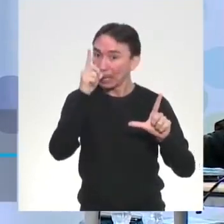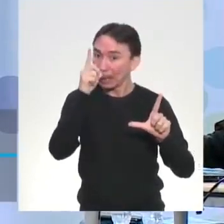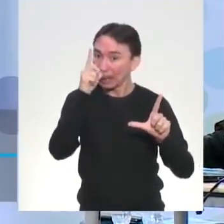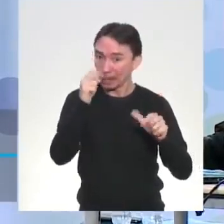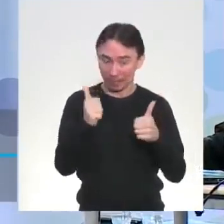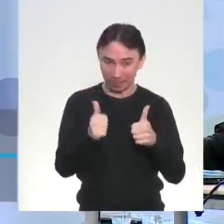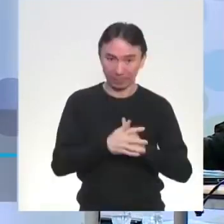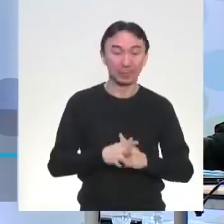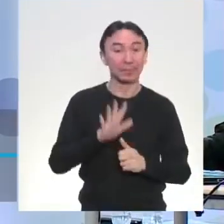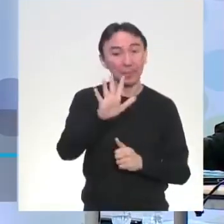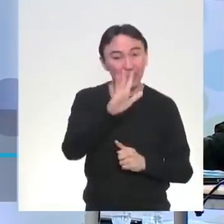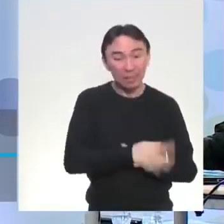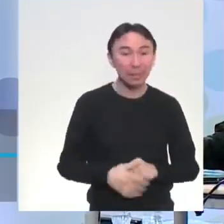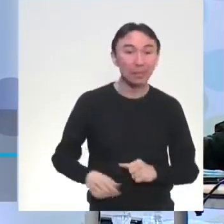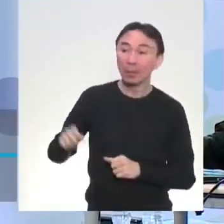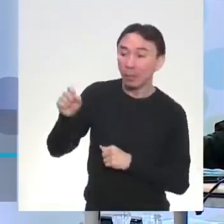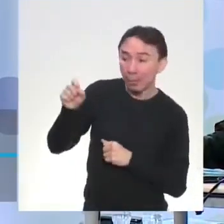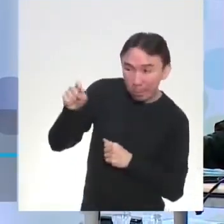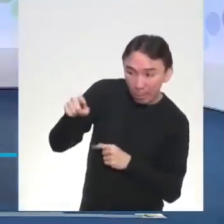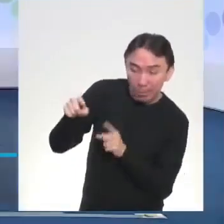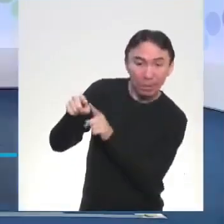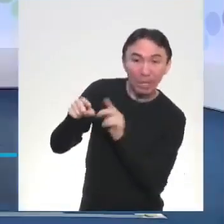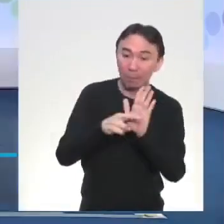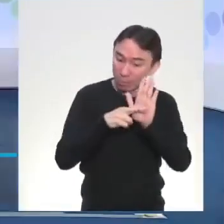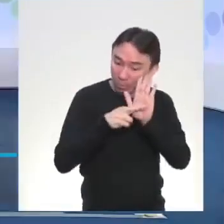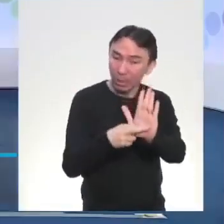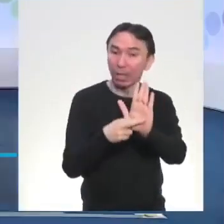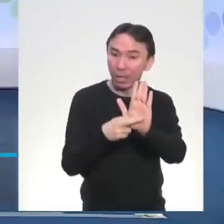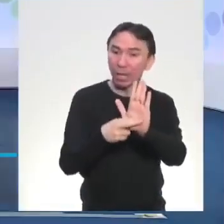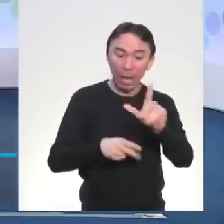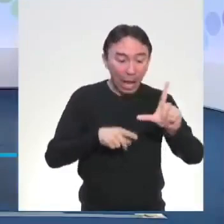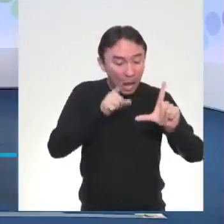letras maiúsculas, né, Osmar? É verdade. Então, vamos